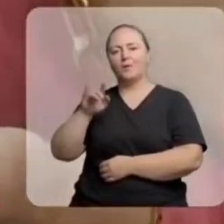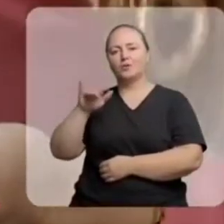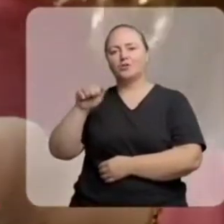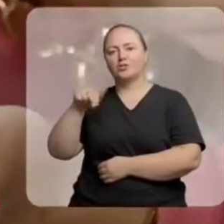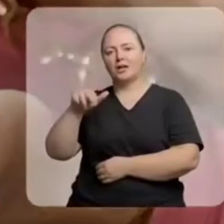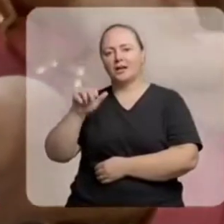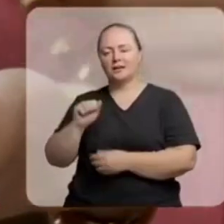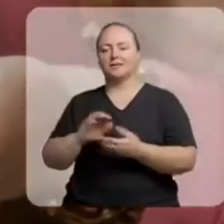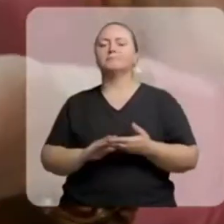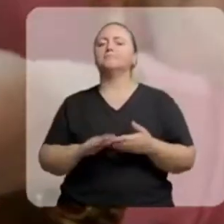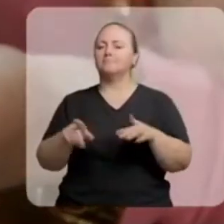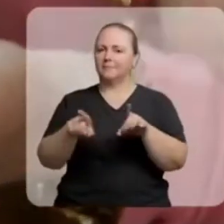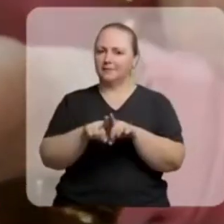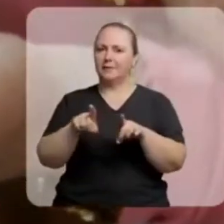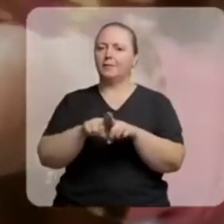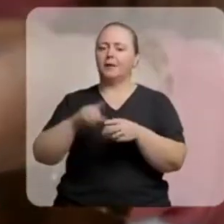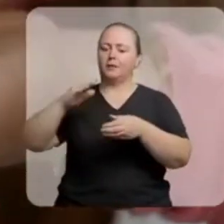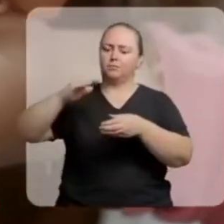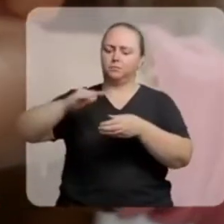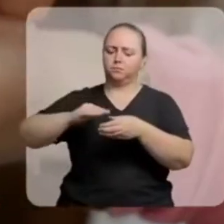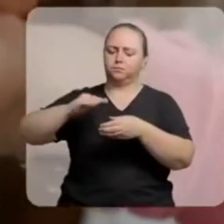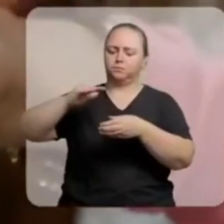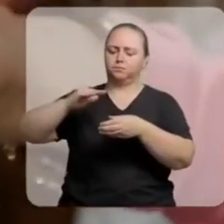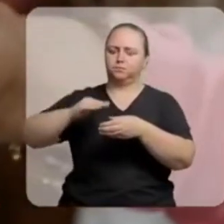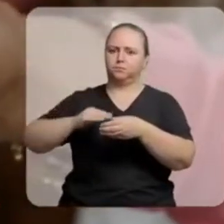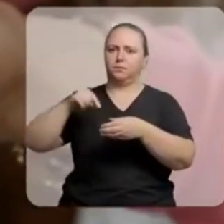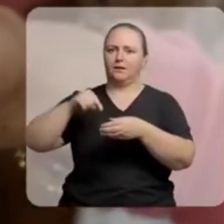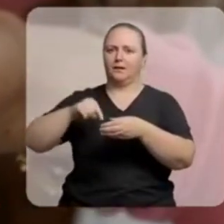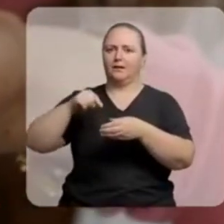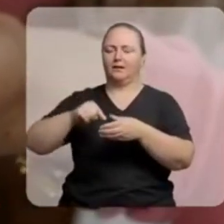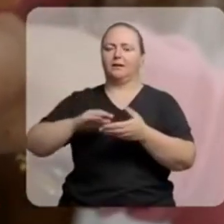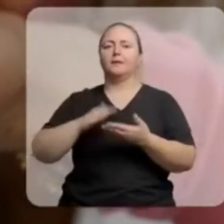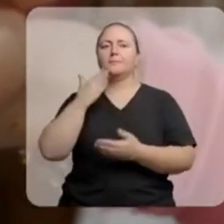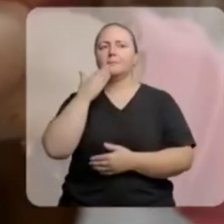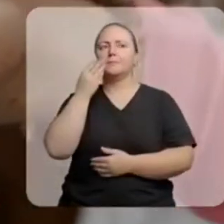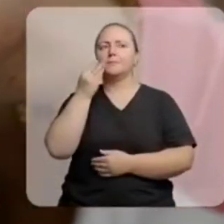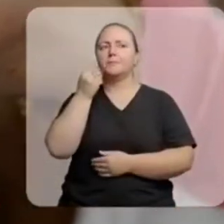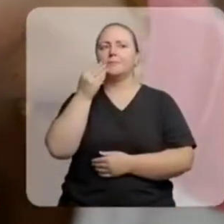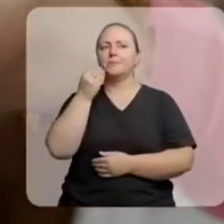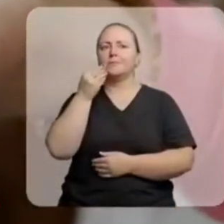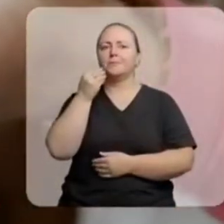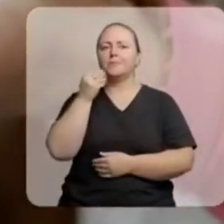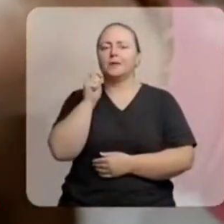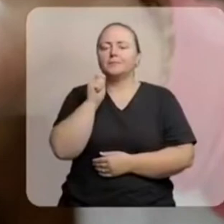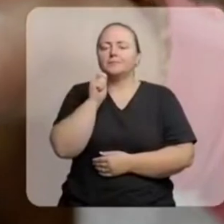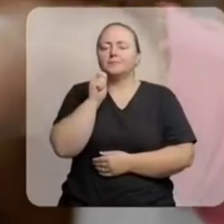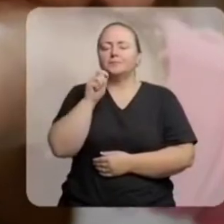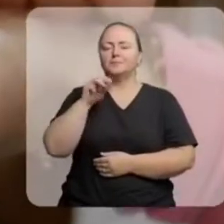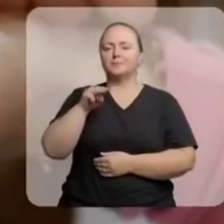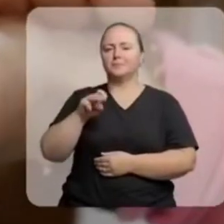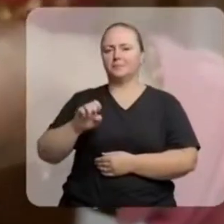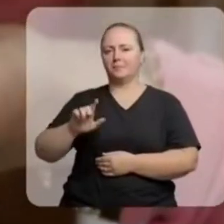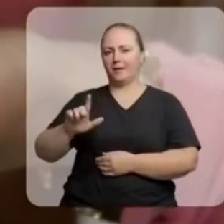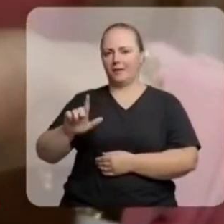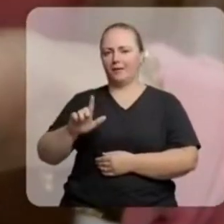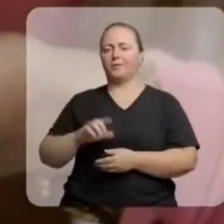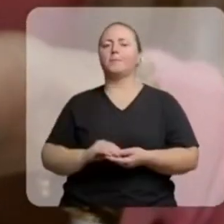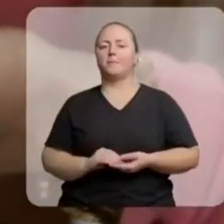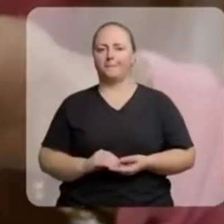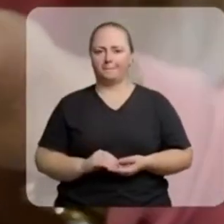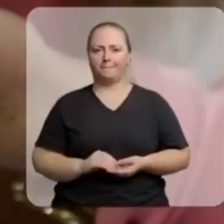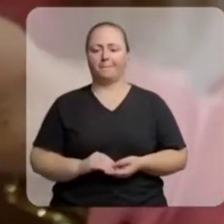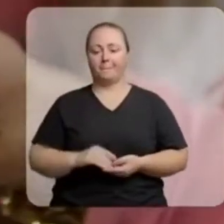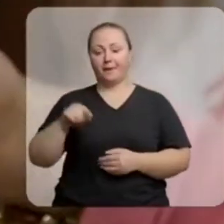todo o processo também na prensa francesa. É, ele tem sabor de frutas cítricas e mel. A